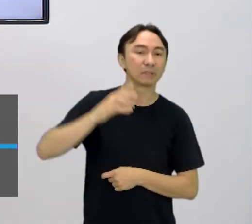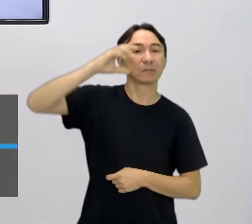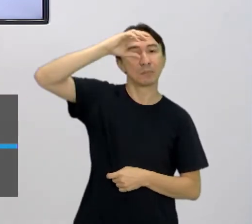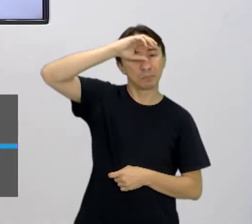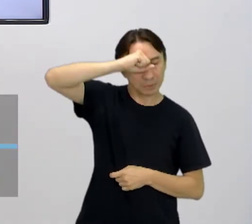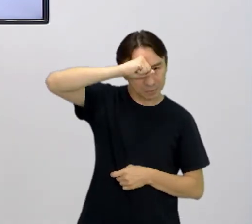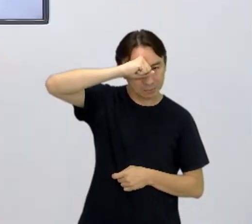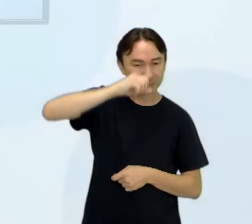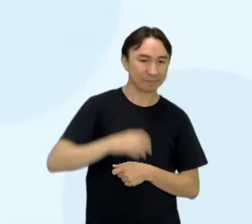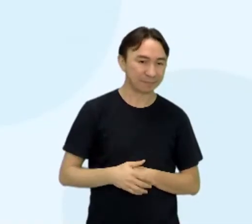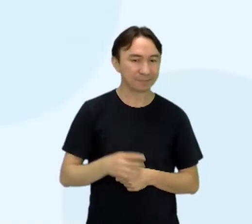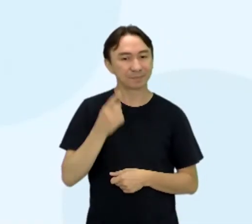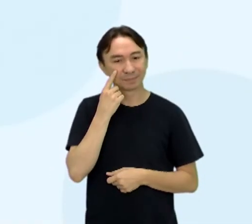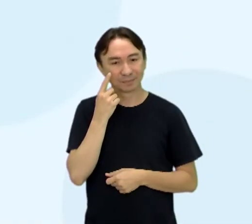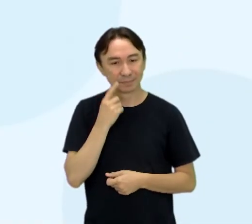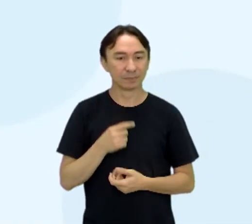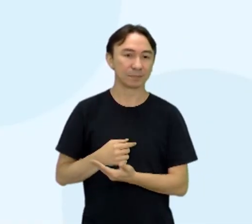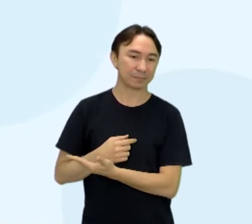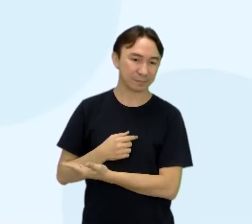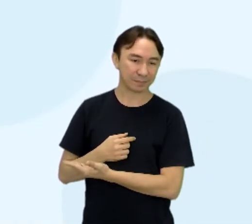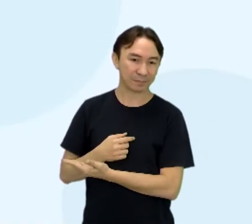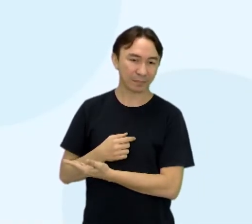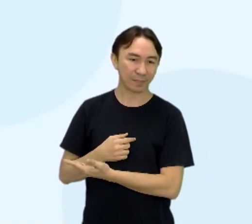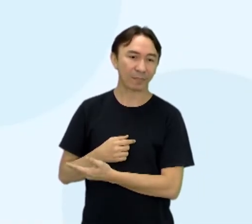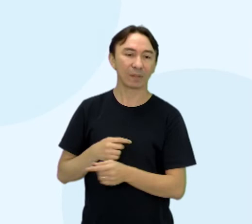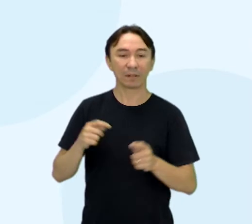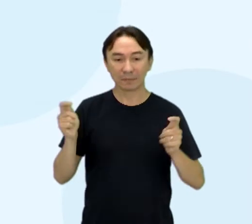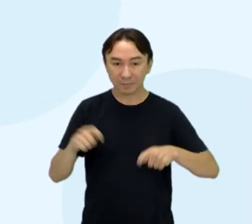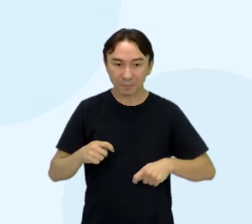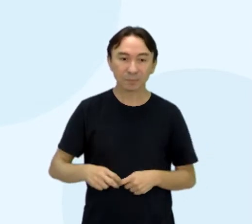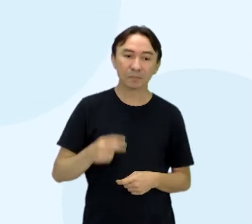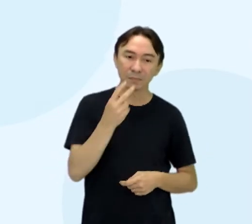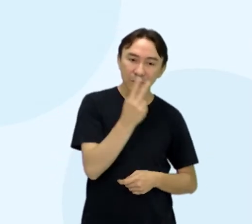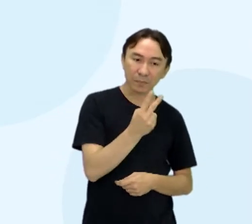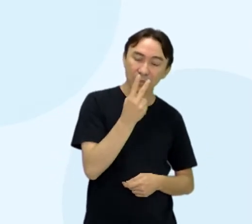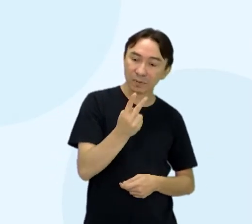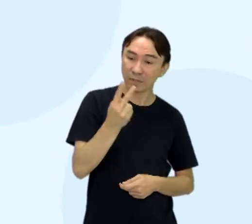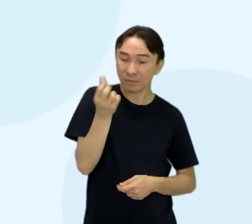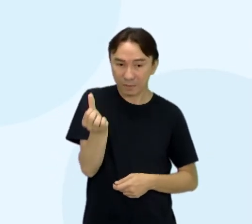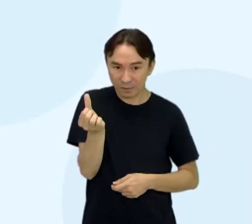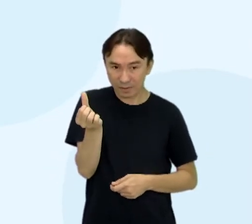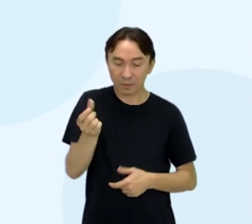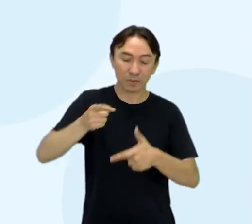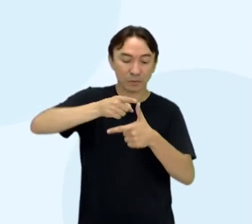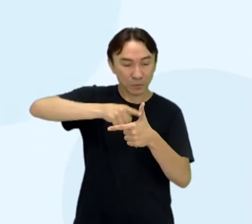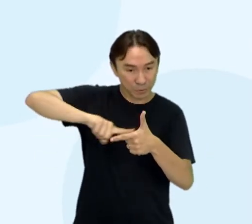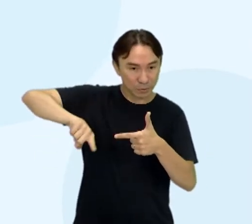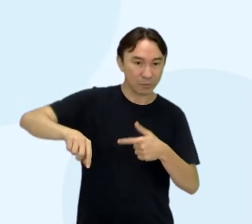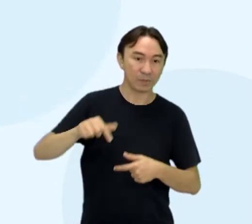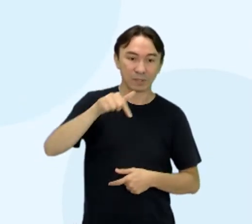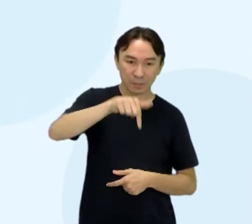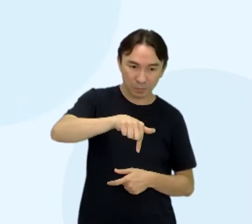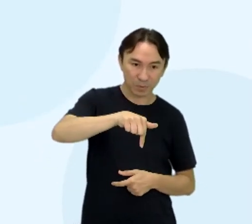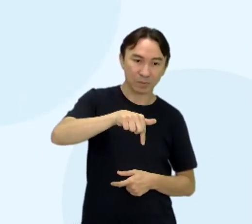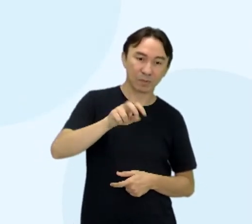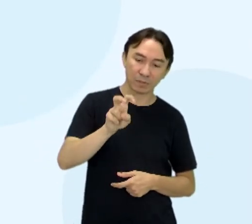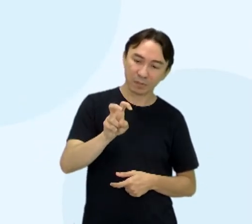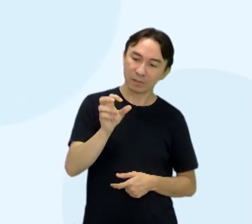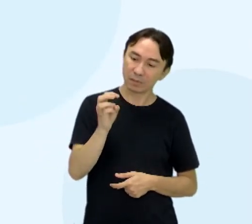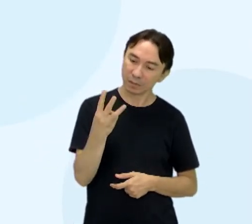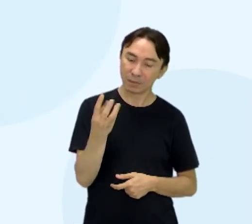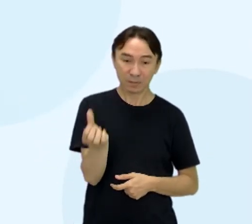gente vai mostrar para vocês. Fazendo a divisão aí de 2.226 por 7.536, como eu já